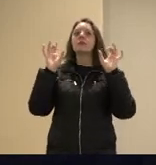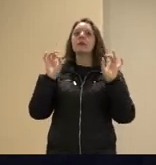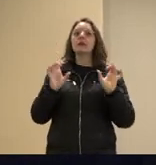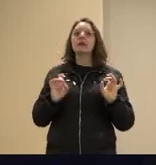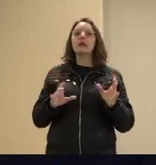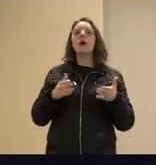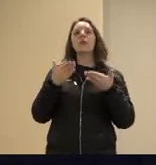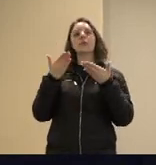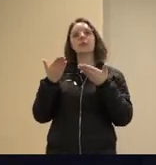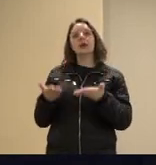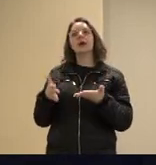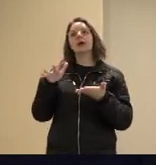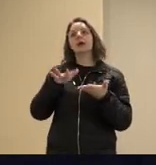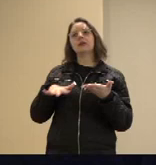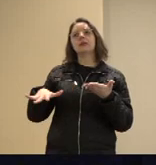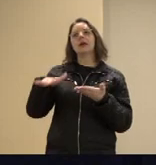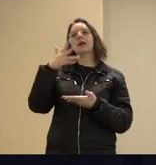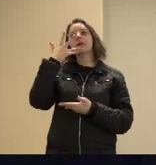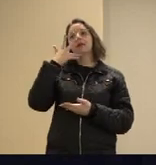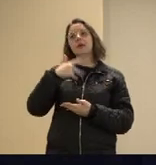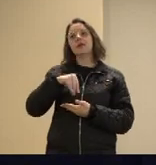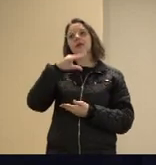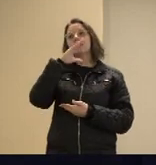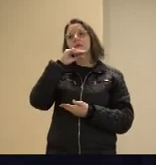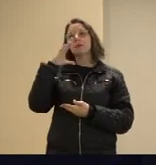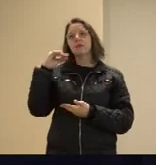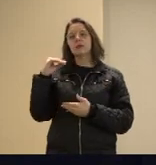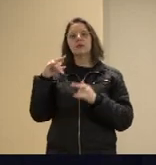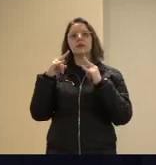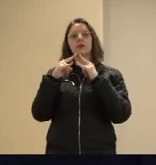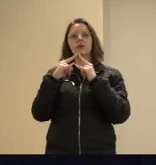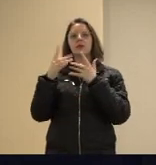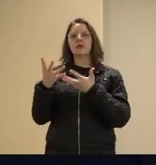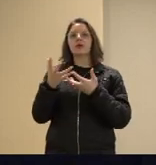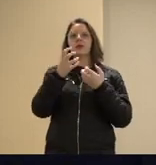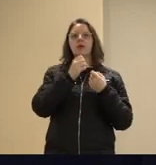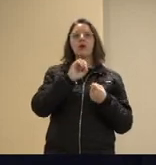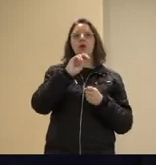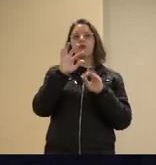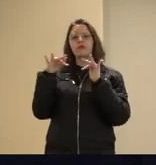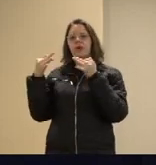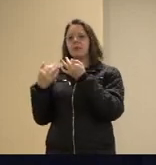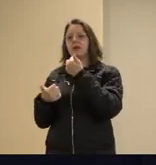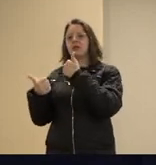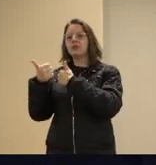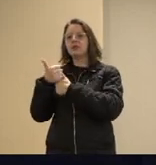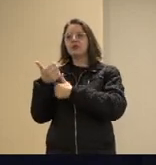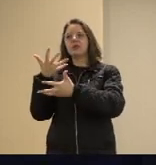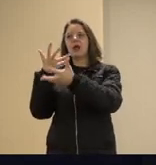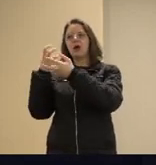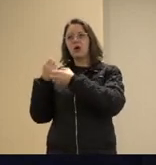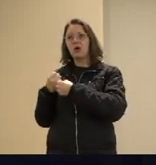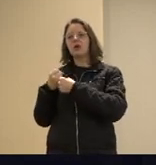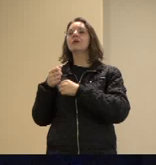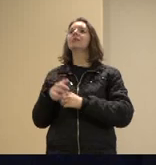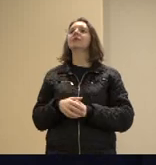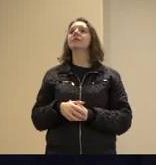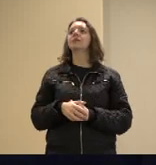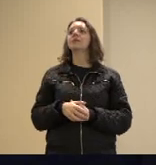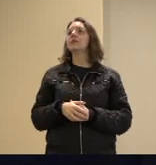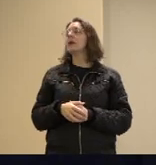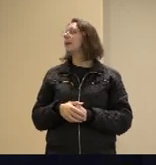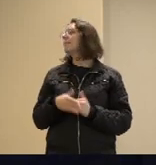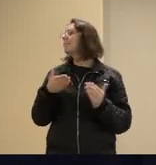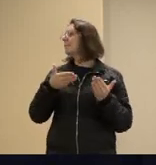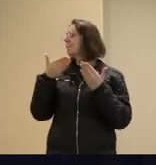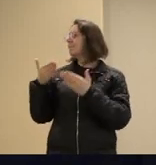para a criança e adolescente em situação de acolhimento institucional ou familiar. Passo a palavra para